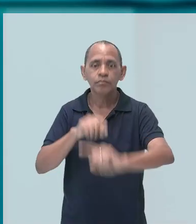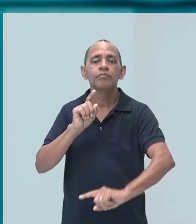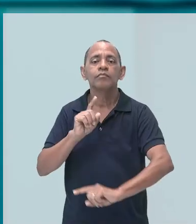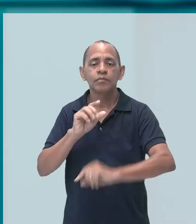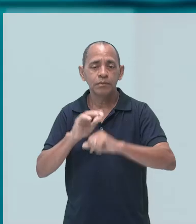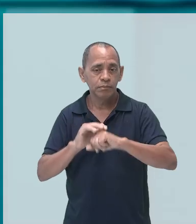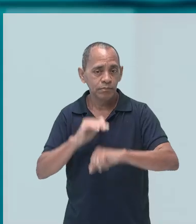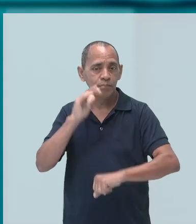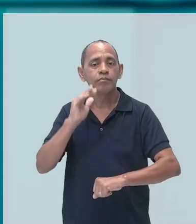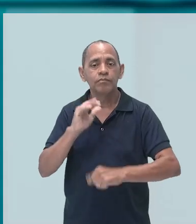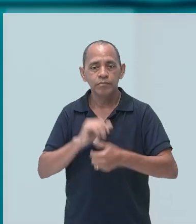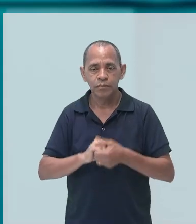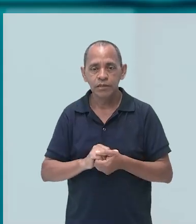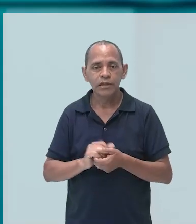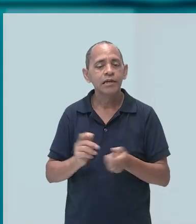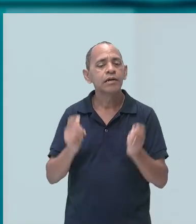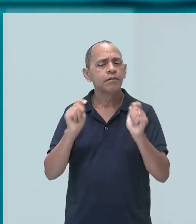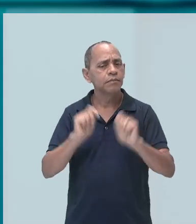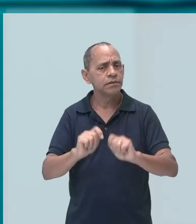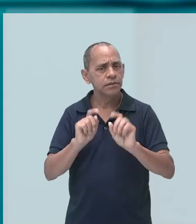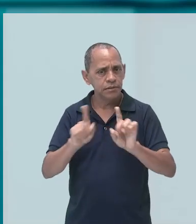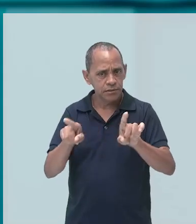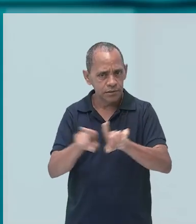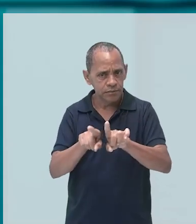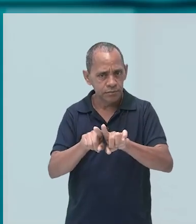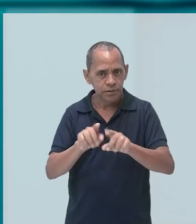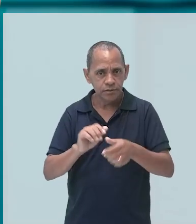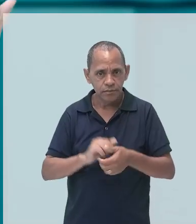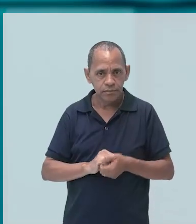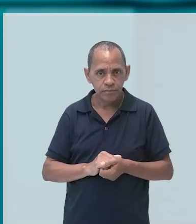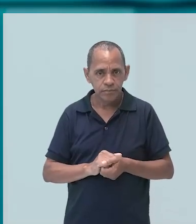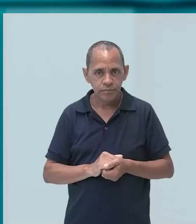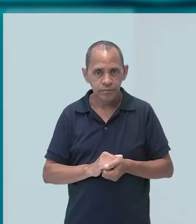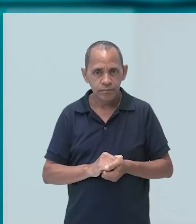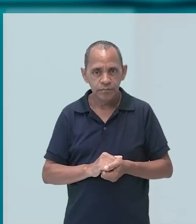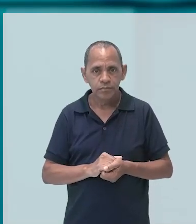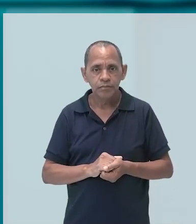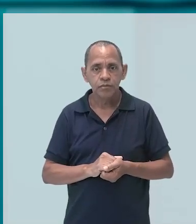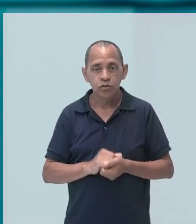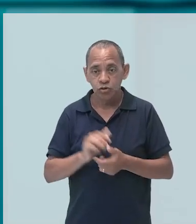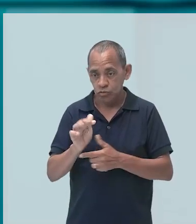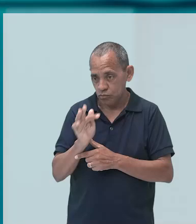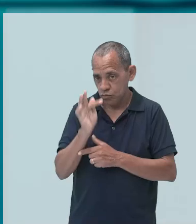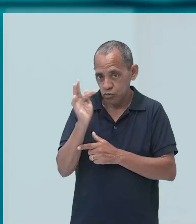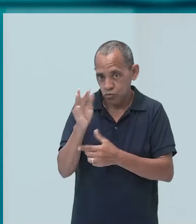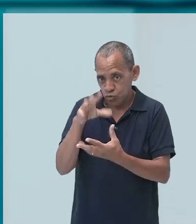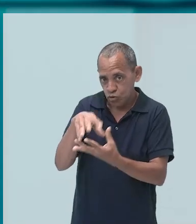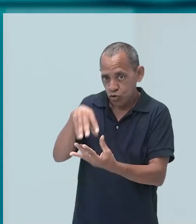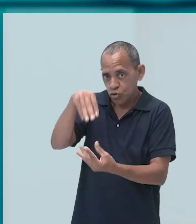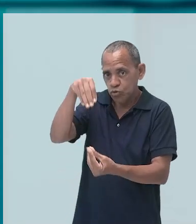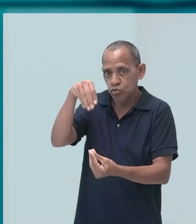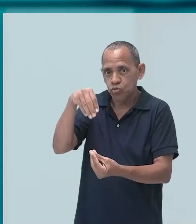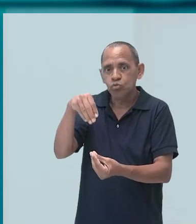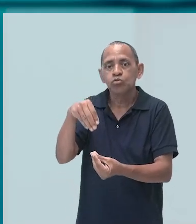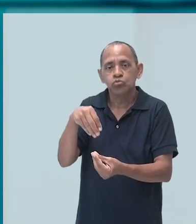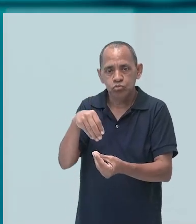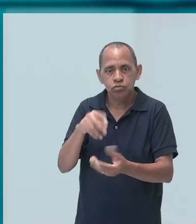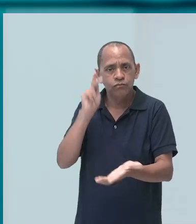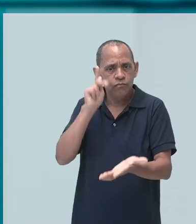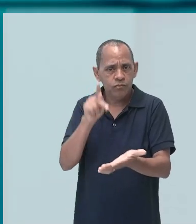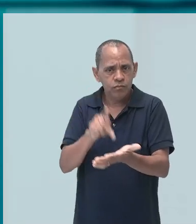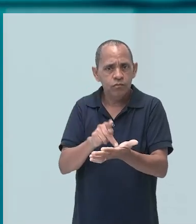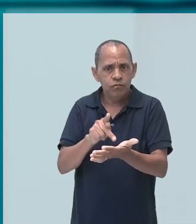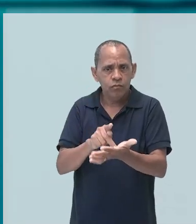maiores potencialidades, correto? Nas suas maiores possibilidades, para que se tornem adultos